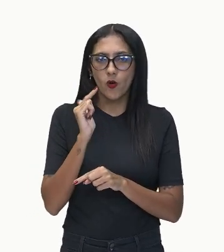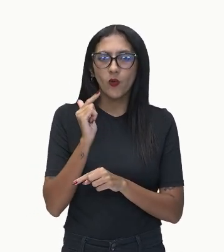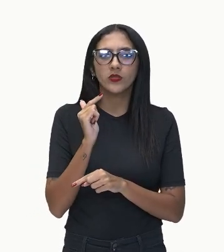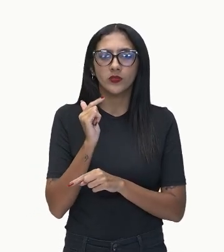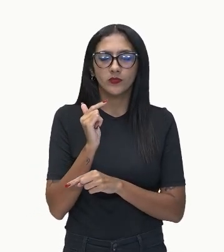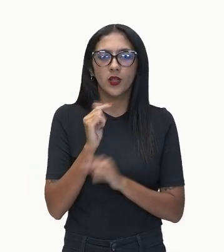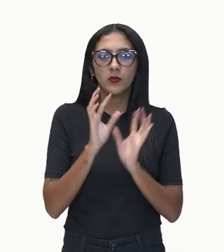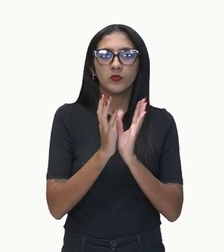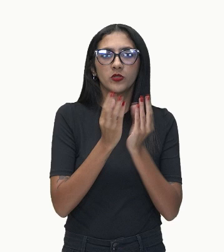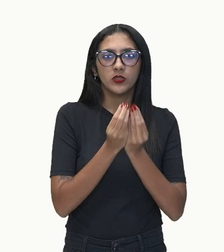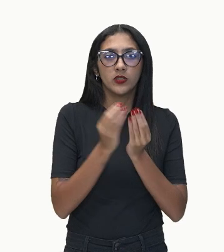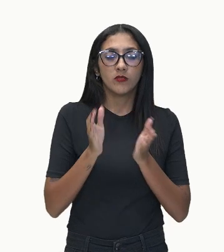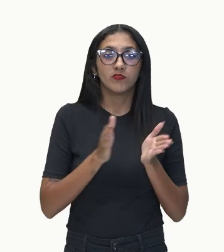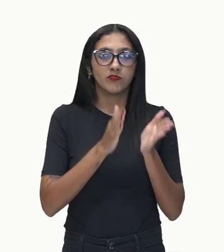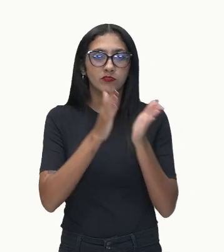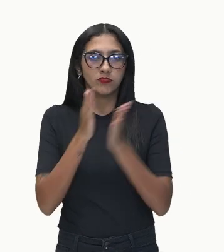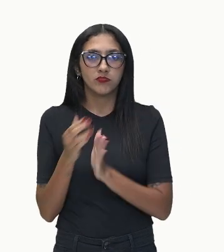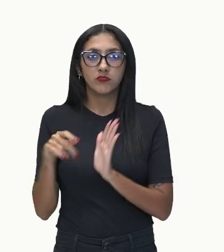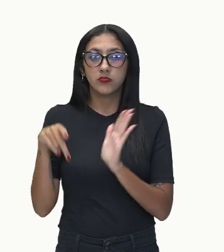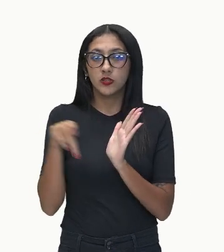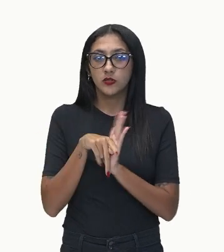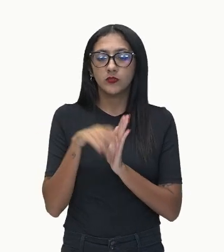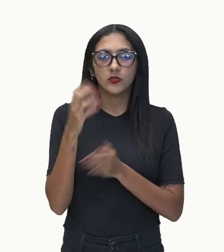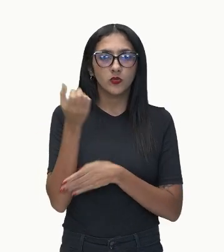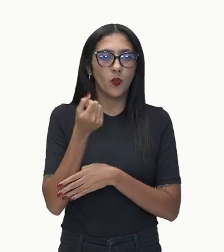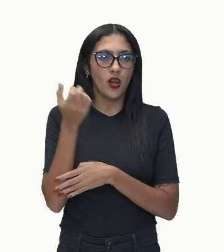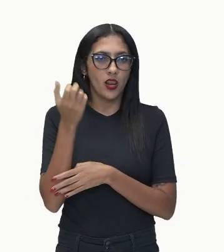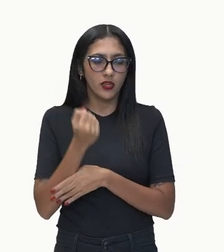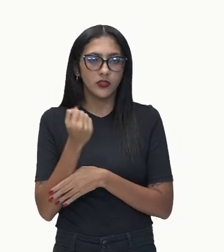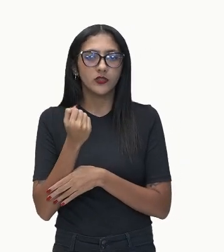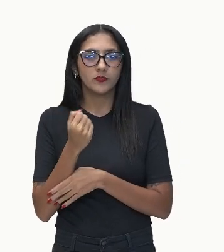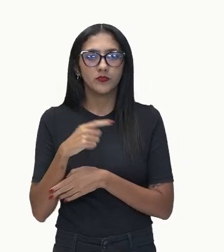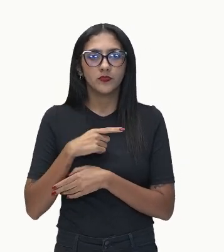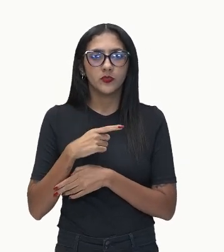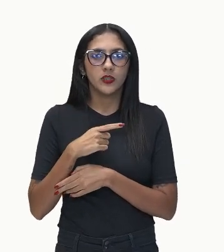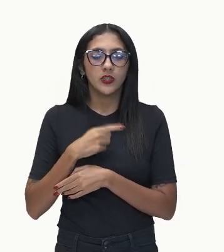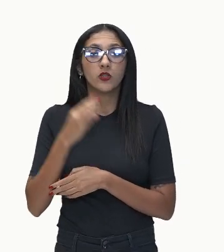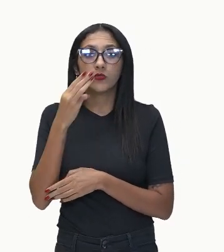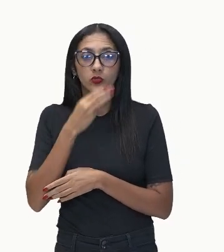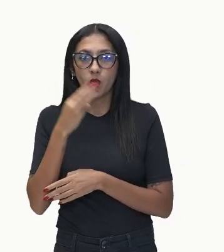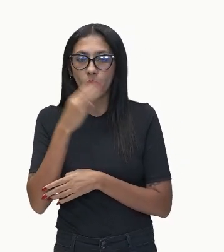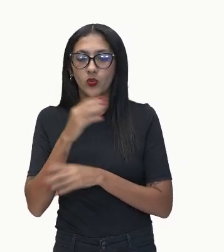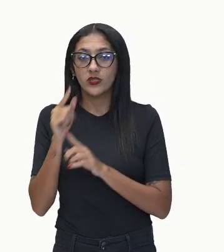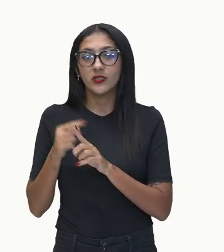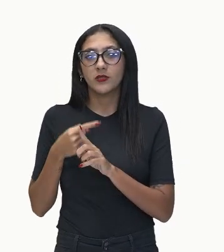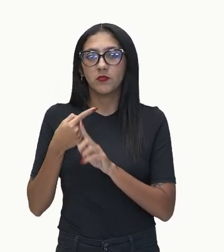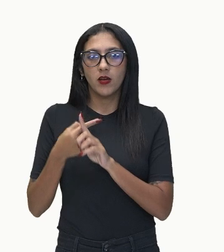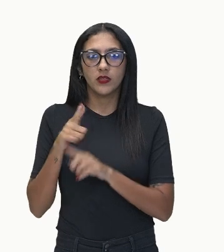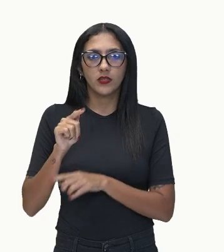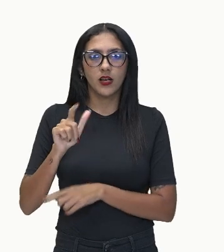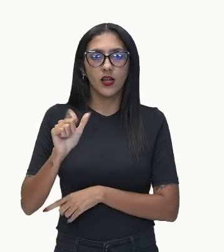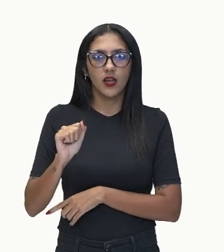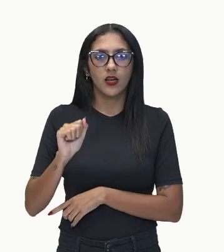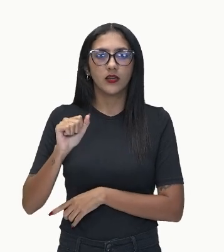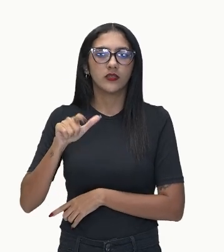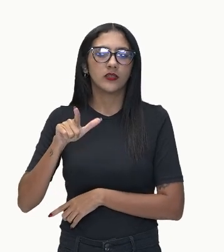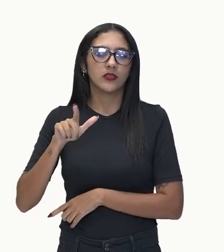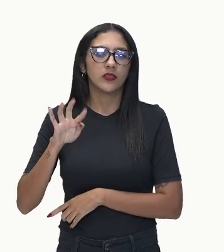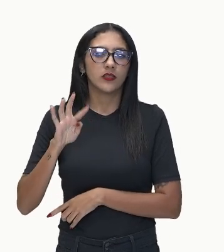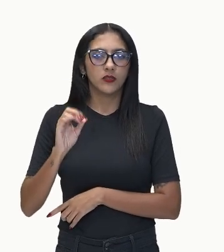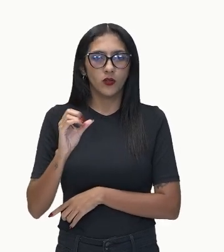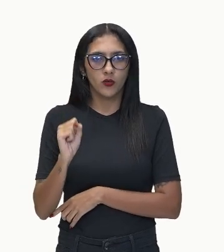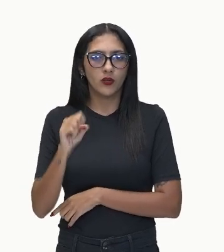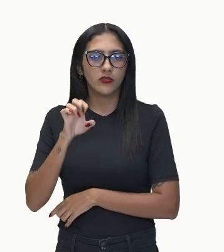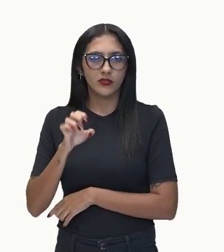a lactose tem o monossacarídeo, a glicose e a galactose. Esse aqui é a galactose e